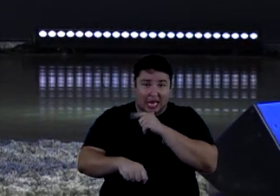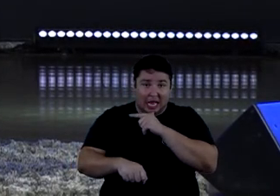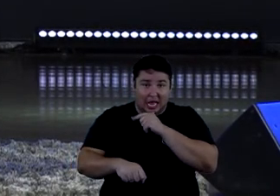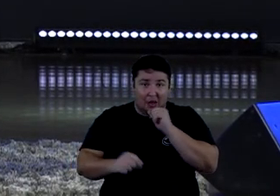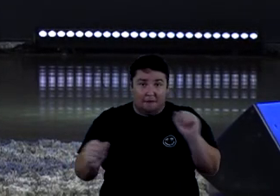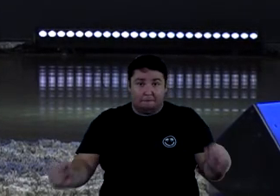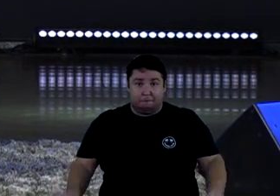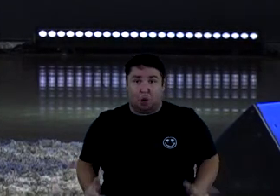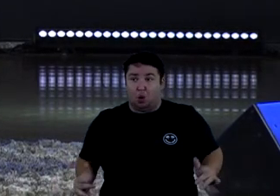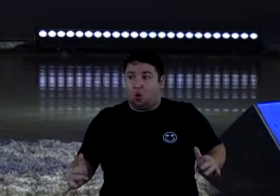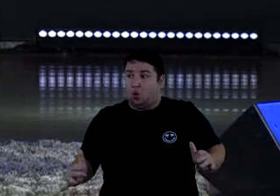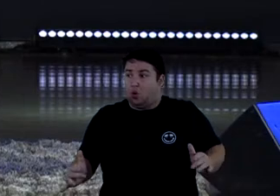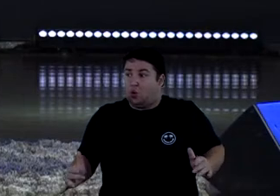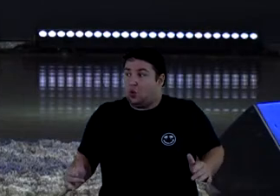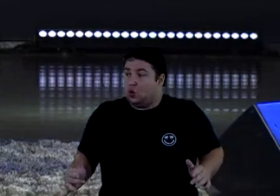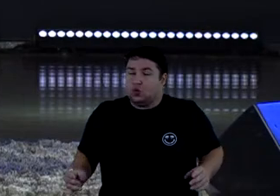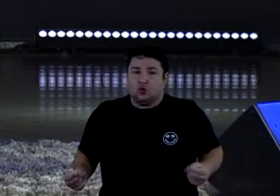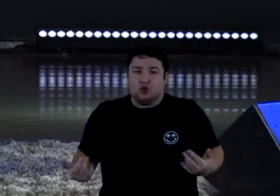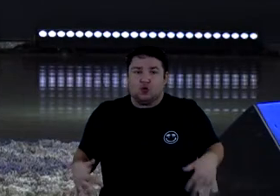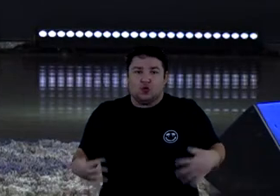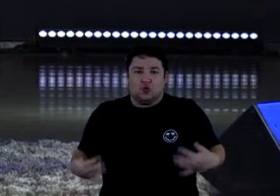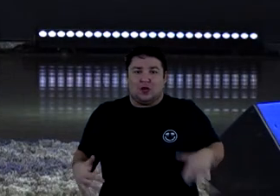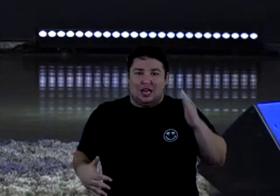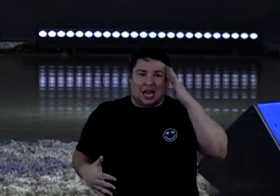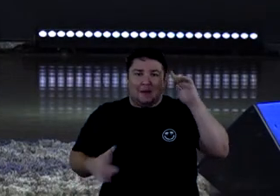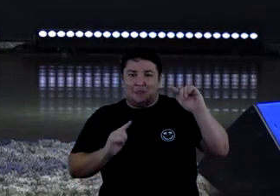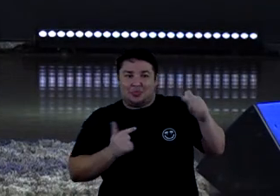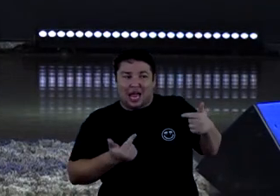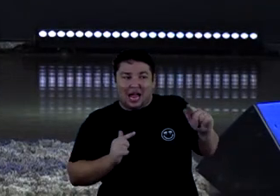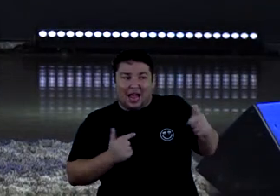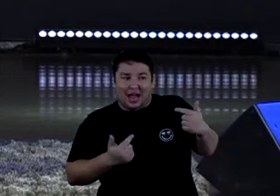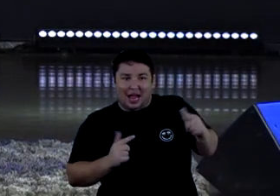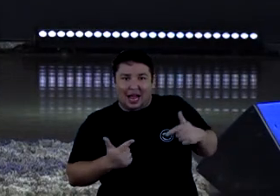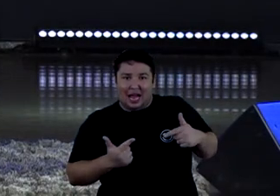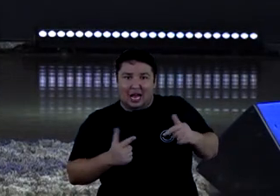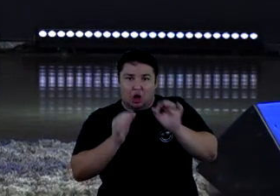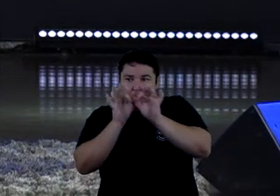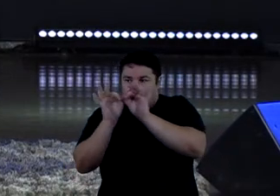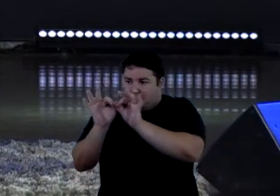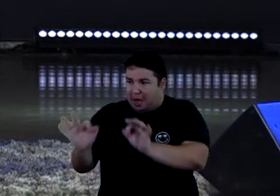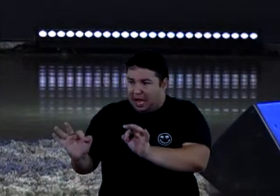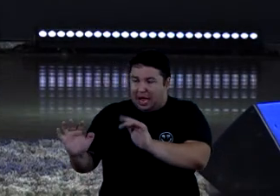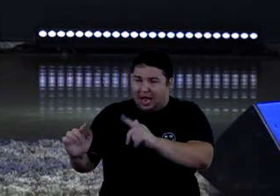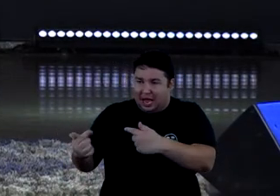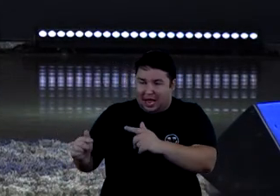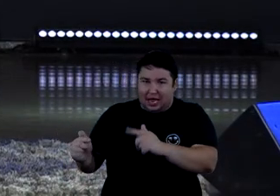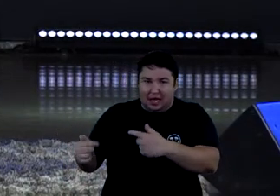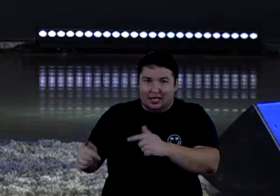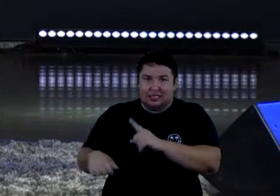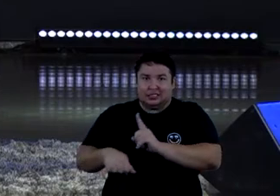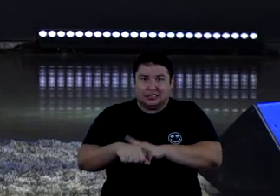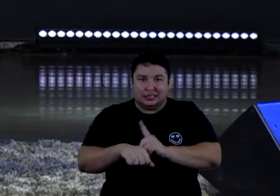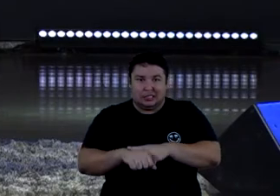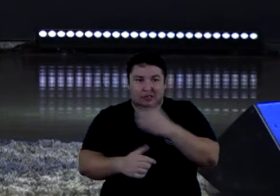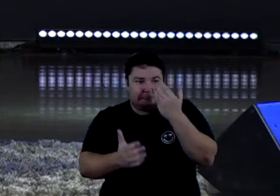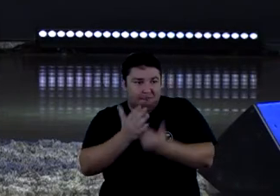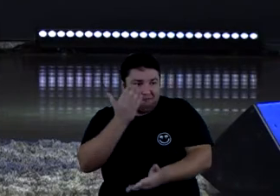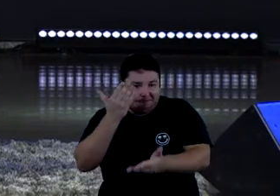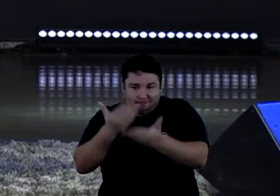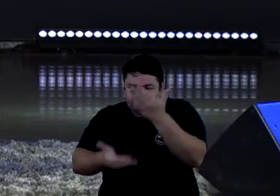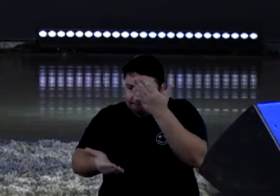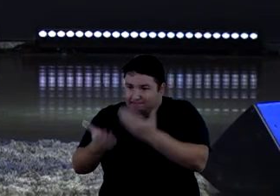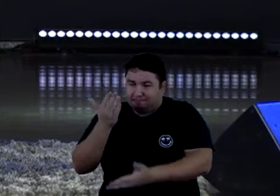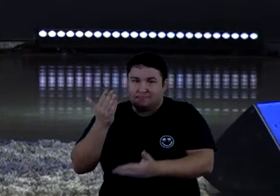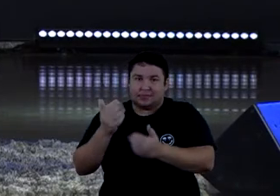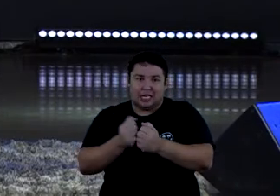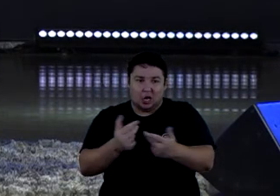dele, na hora que a tentação vem, na hora que a humilhação vem, na hora que as perdas vêm, na